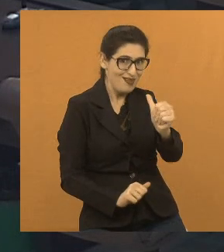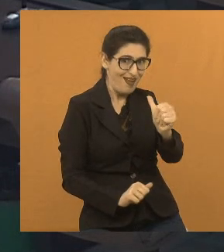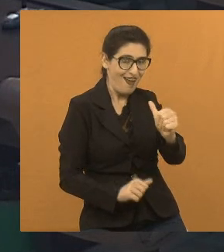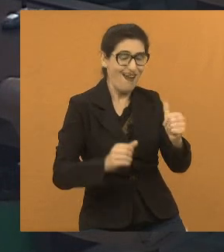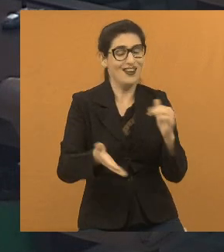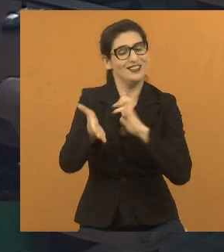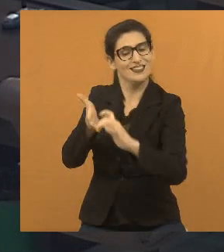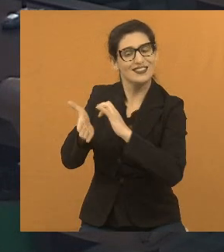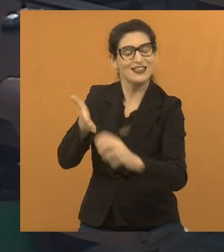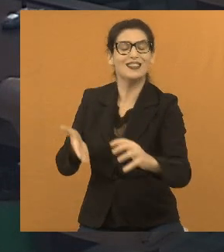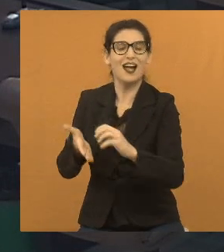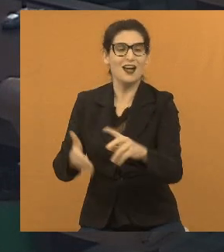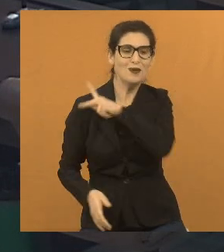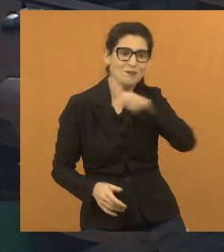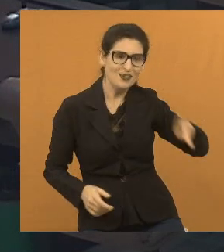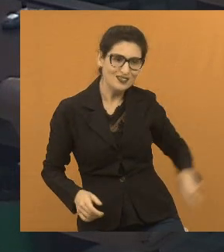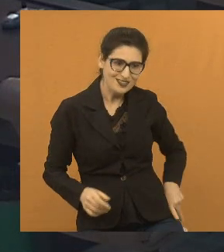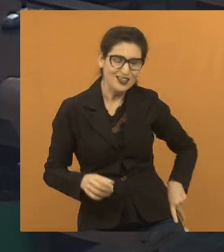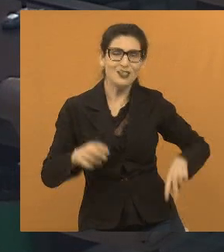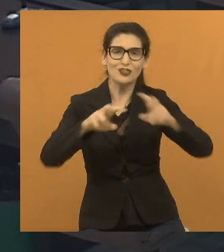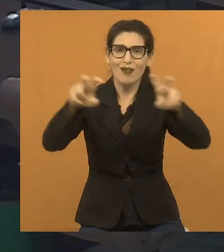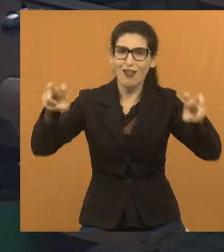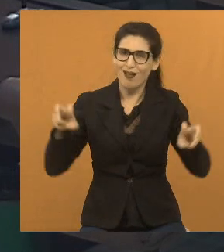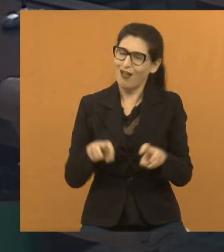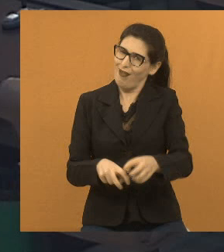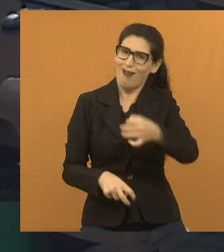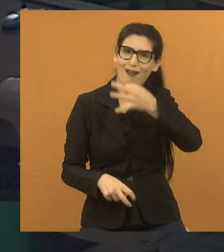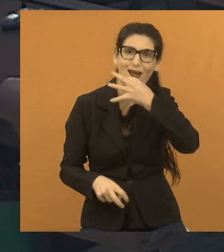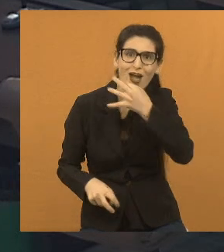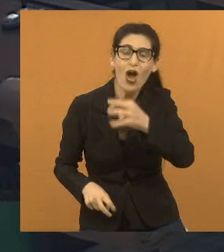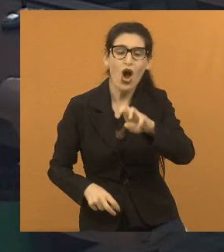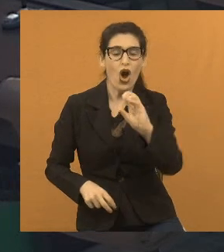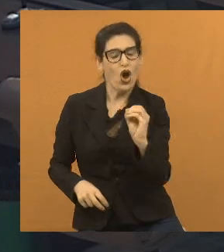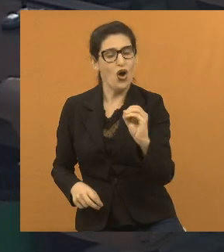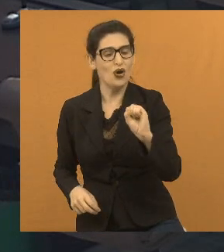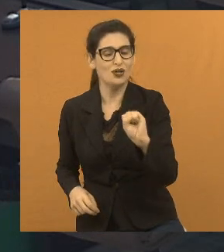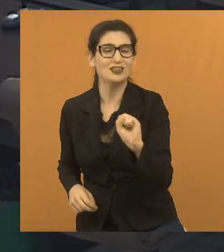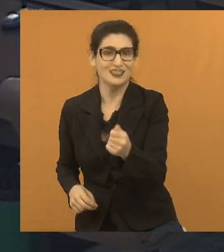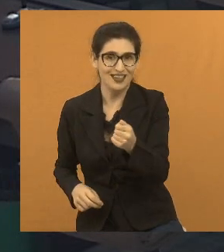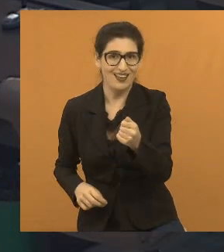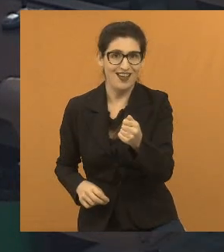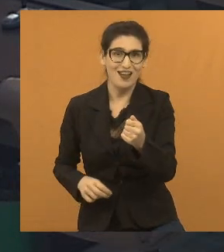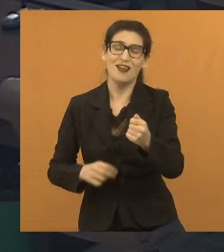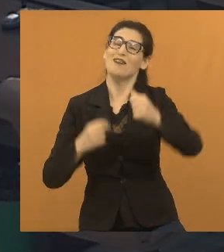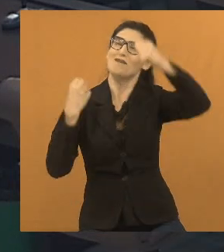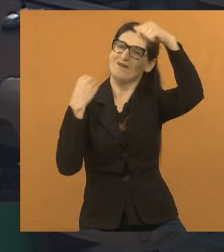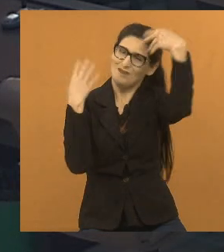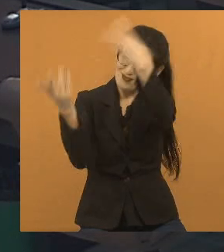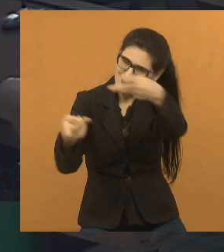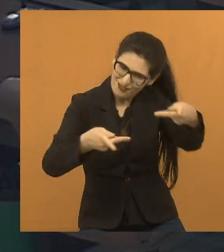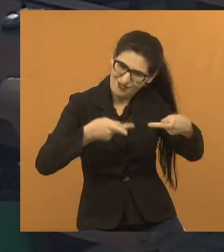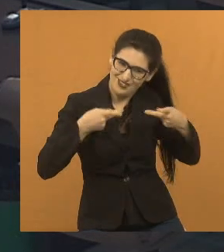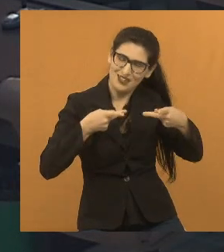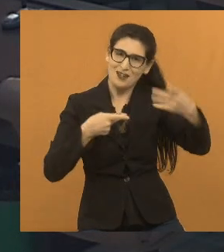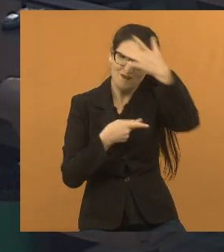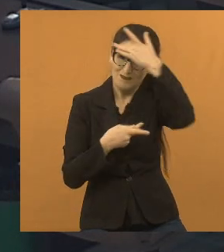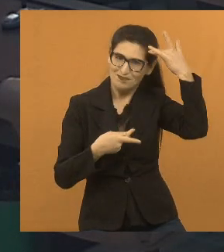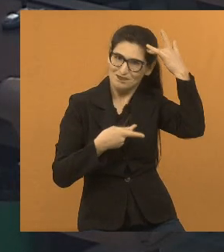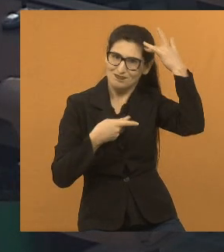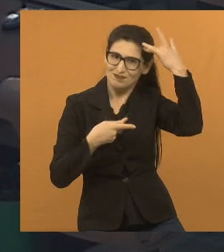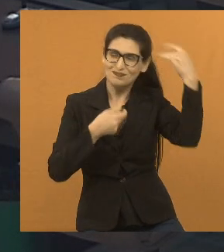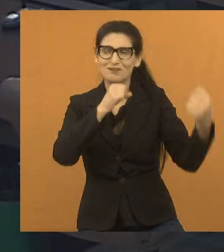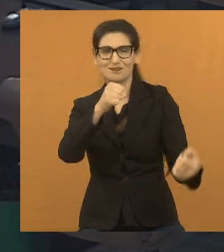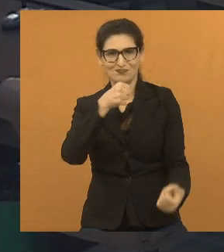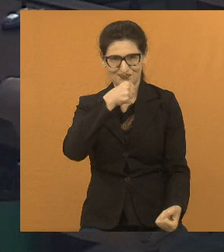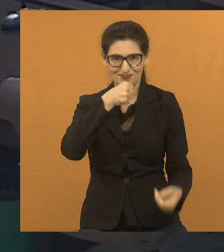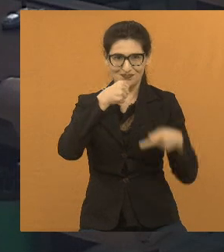desta audiência pública, Rosa Kazuy Saito Sasaki, para suas boas-vindas aos presentes.